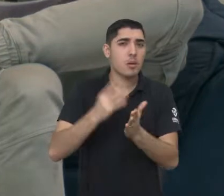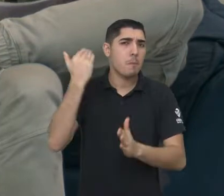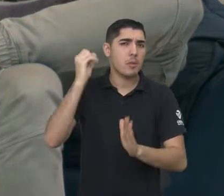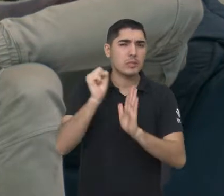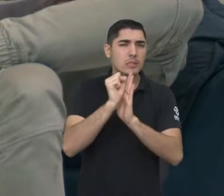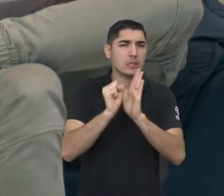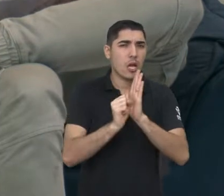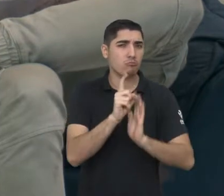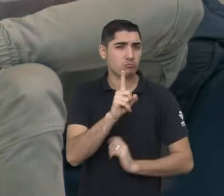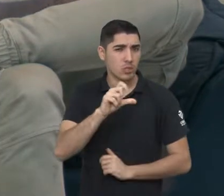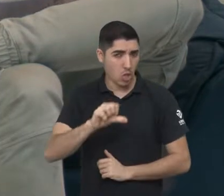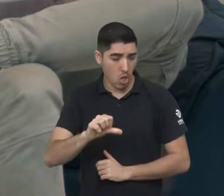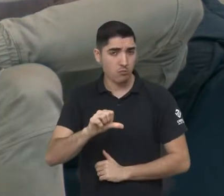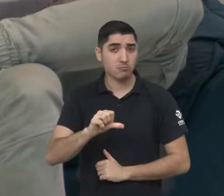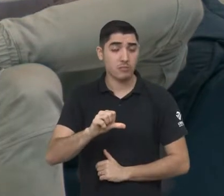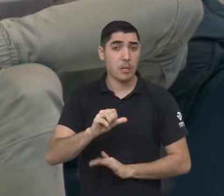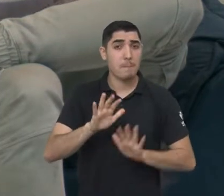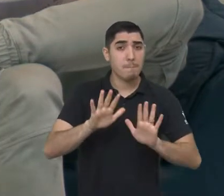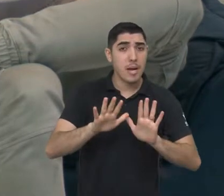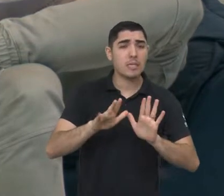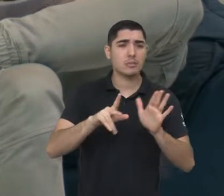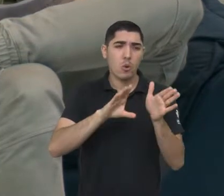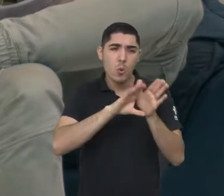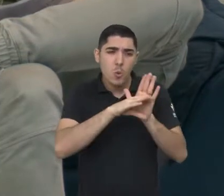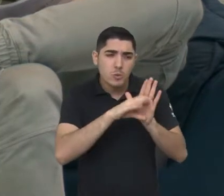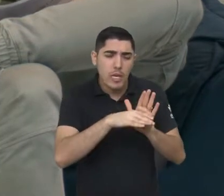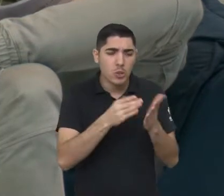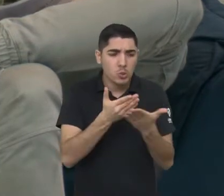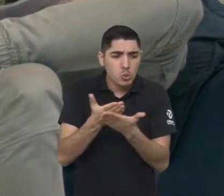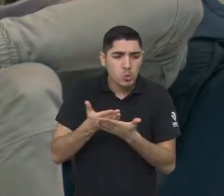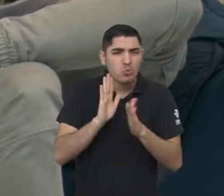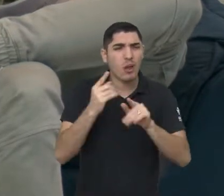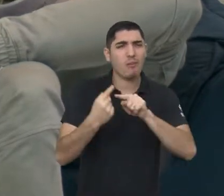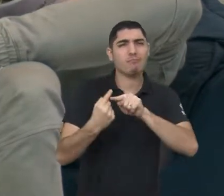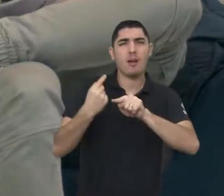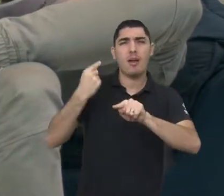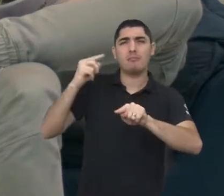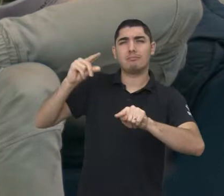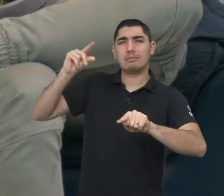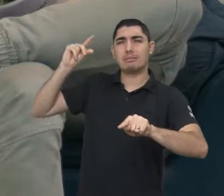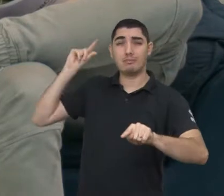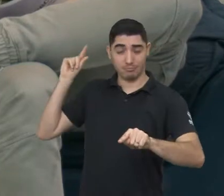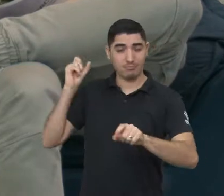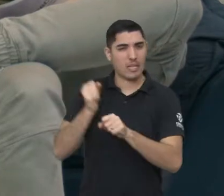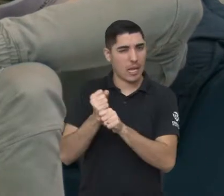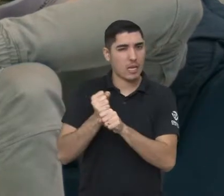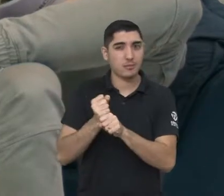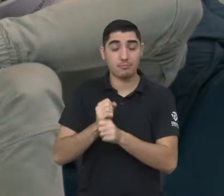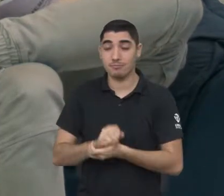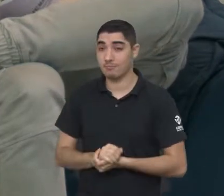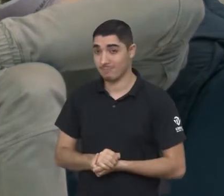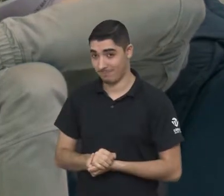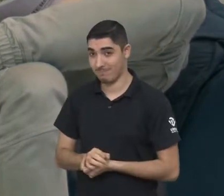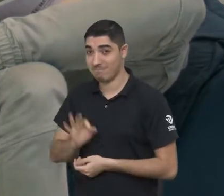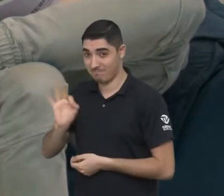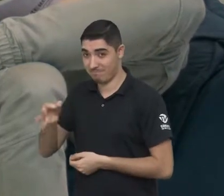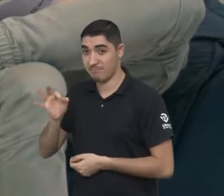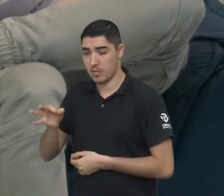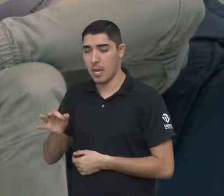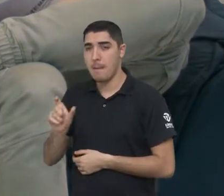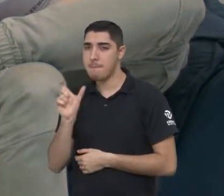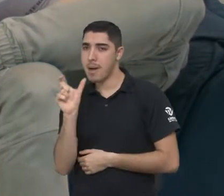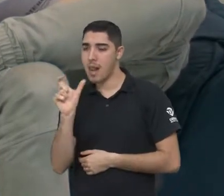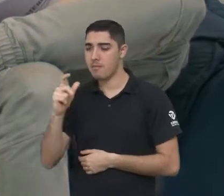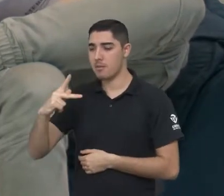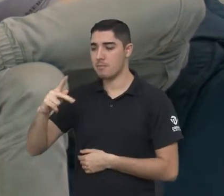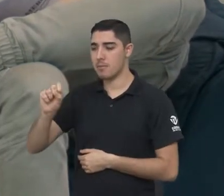século XIX, mas o conceito e estudos já existiam há muito mais anos. Com certeza. Olha, a palavra